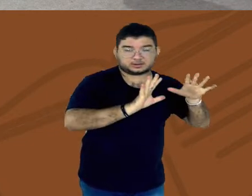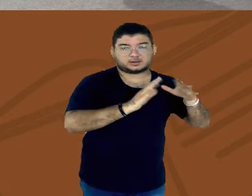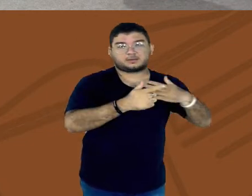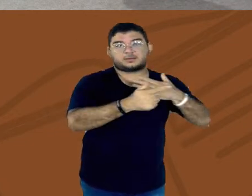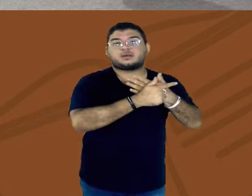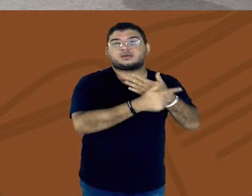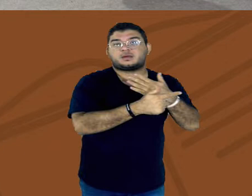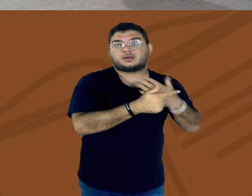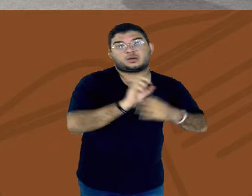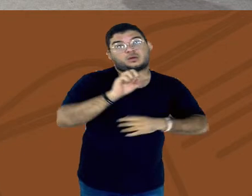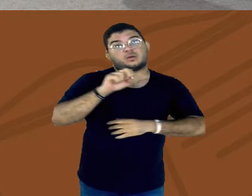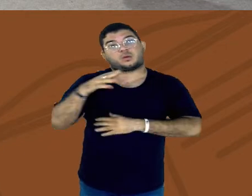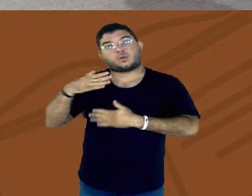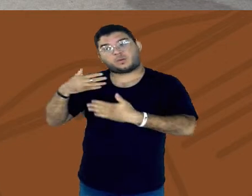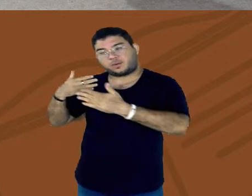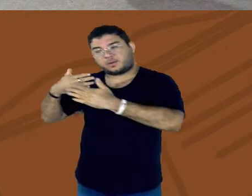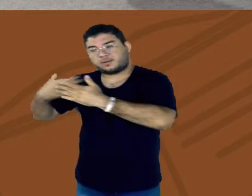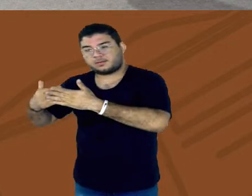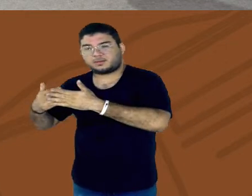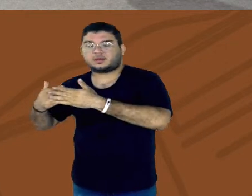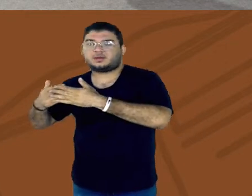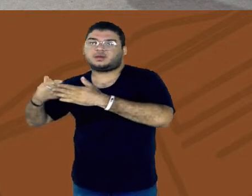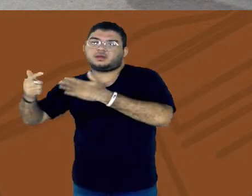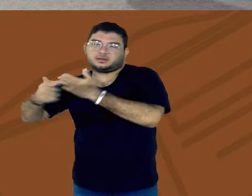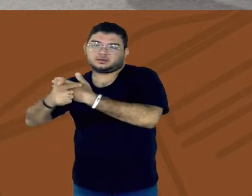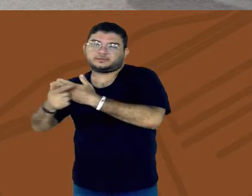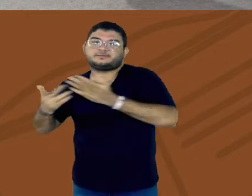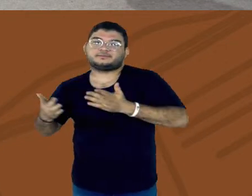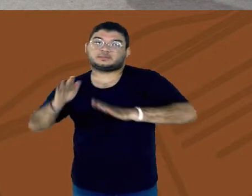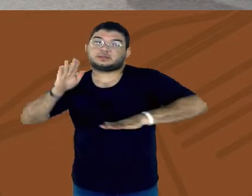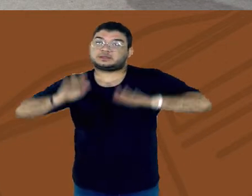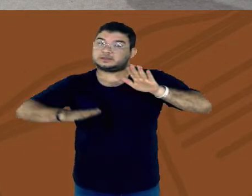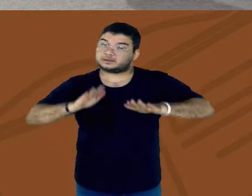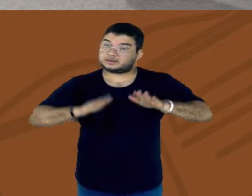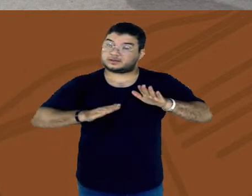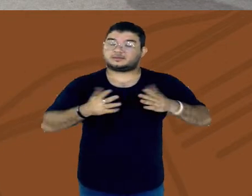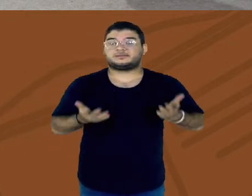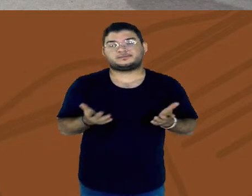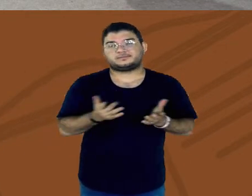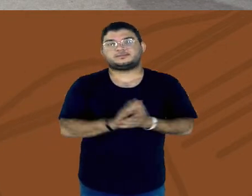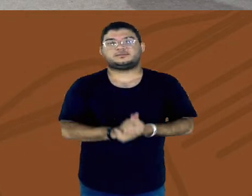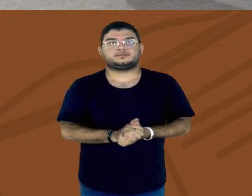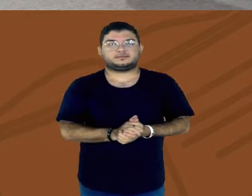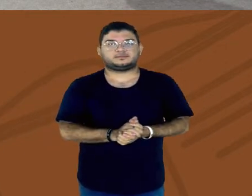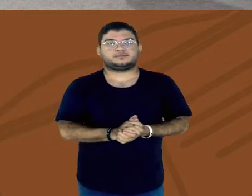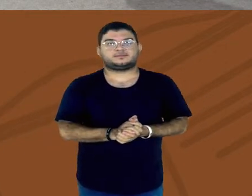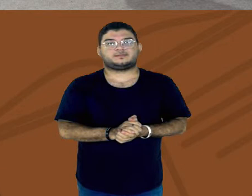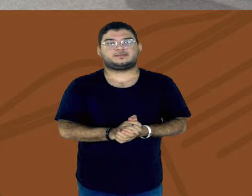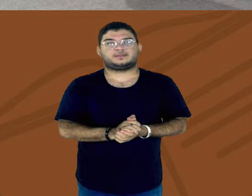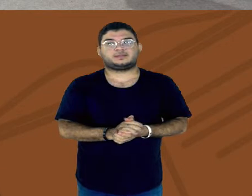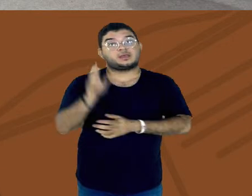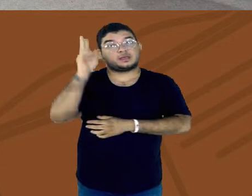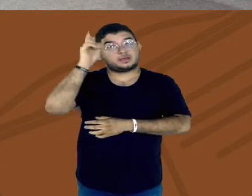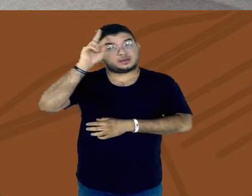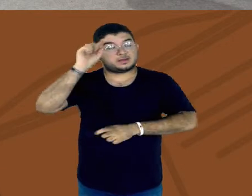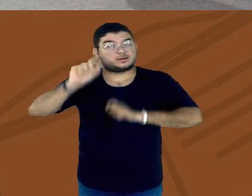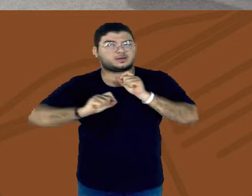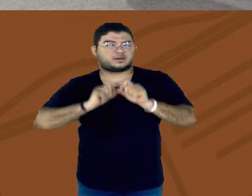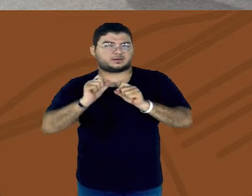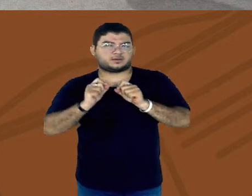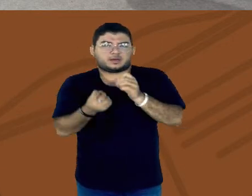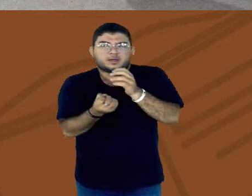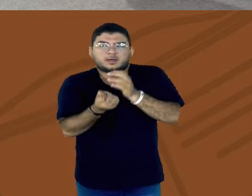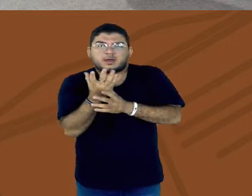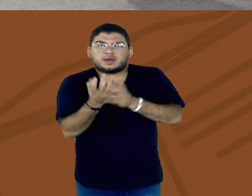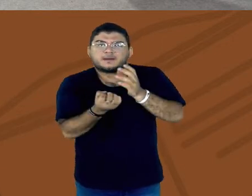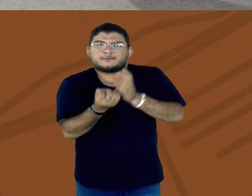ação ou inibir uma ação. Vai depender de determinadas situações. Ok? Muito bem. Lembrando que a